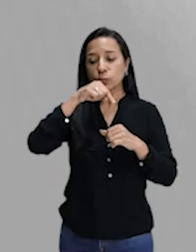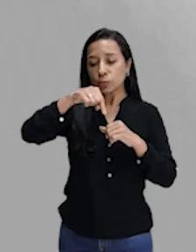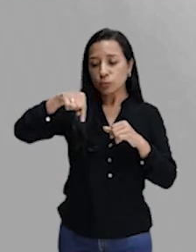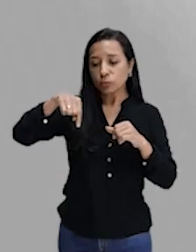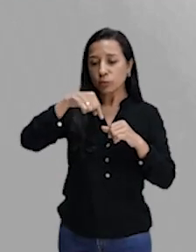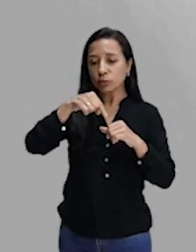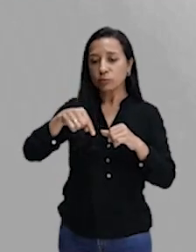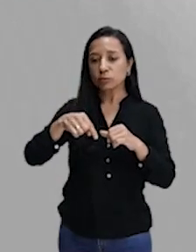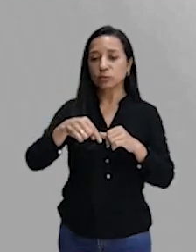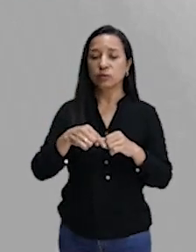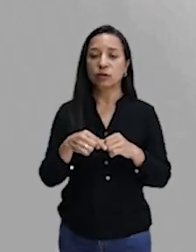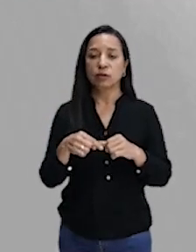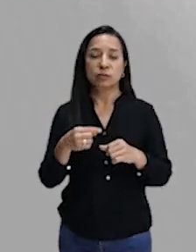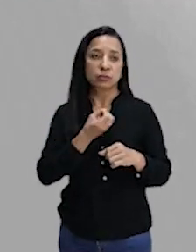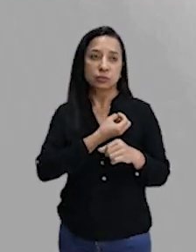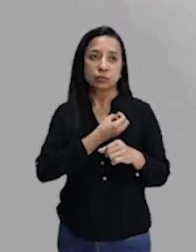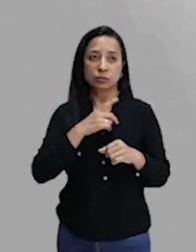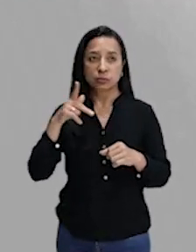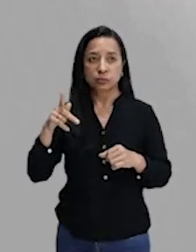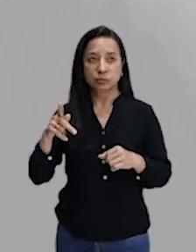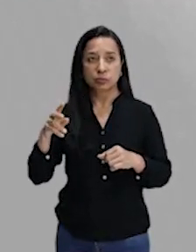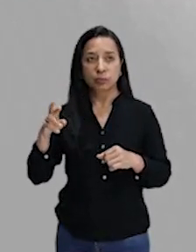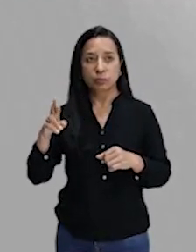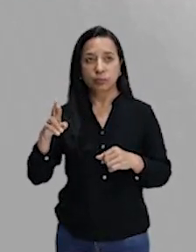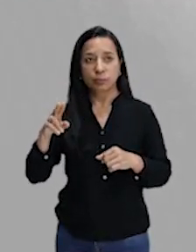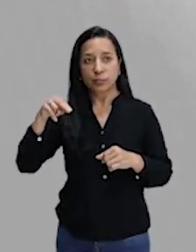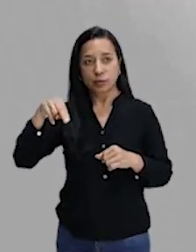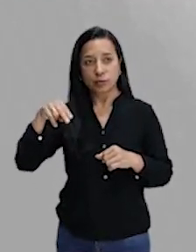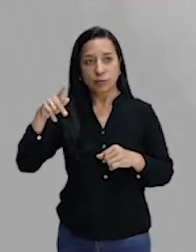menos o número de elétrons